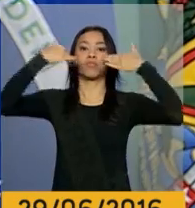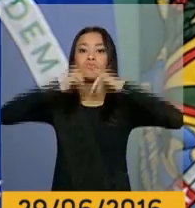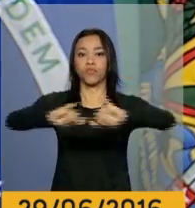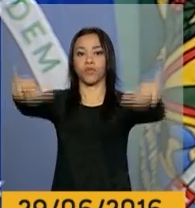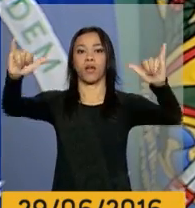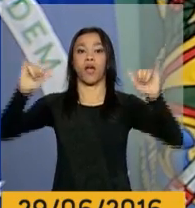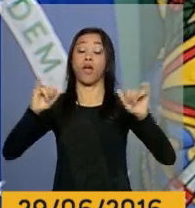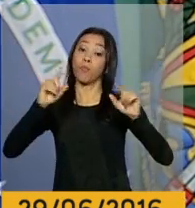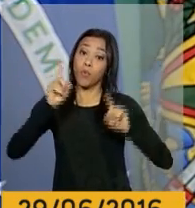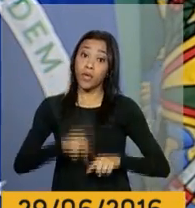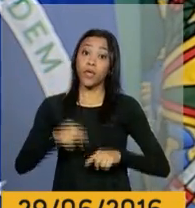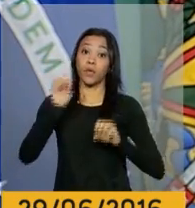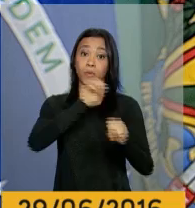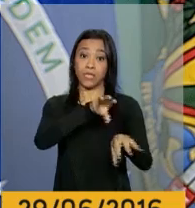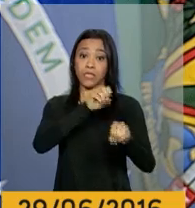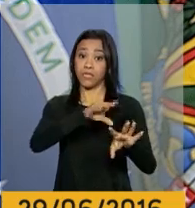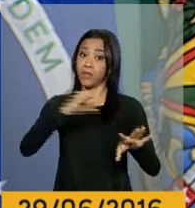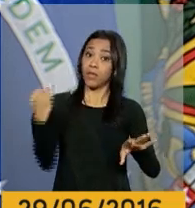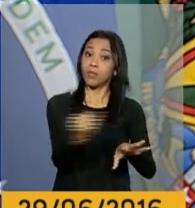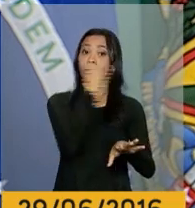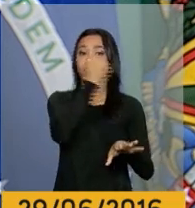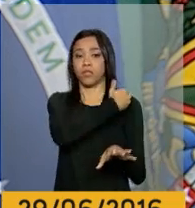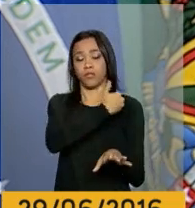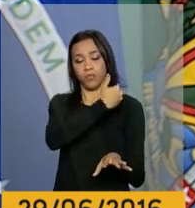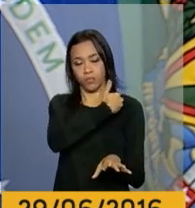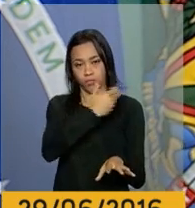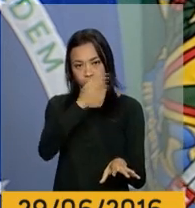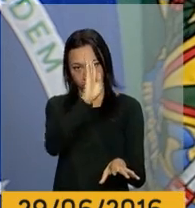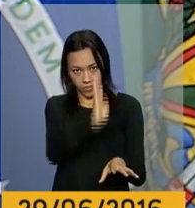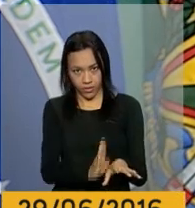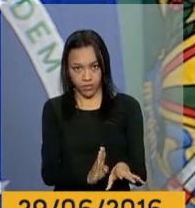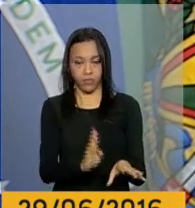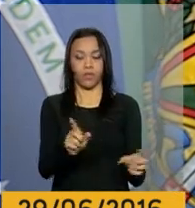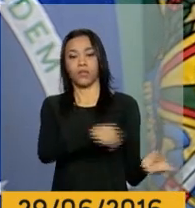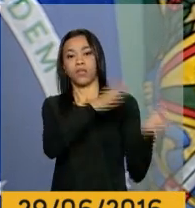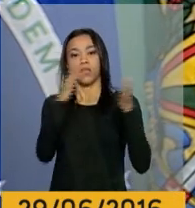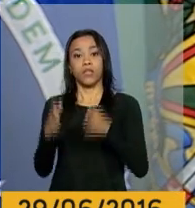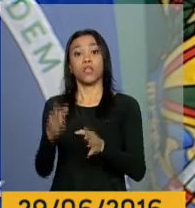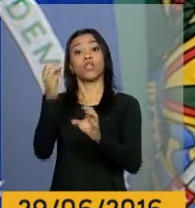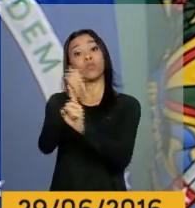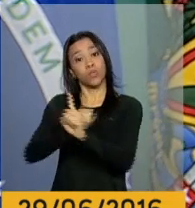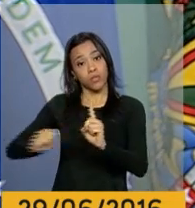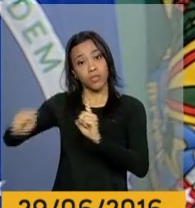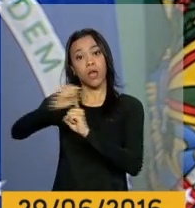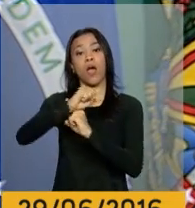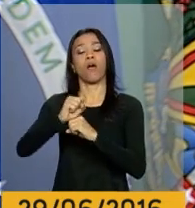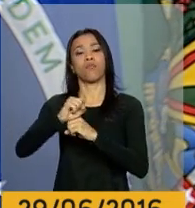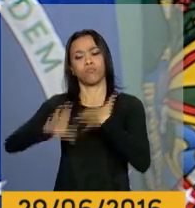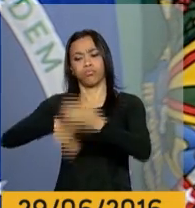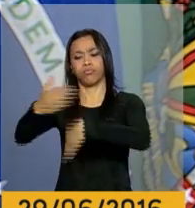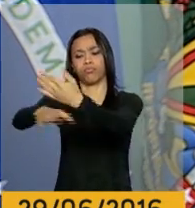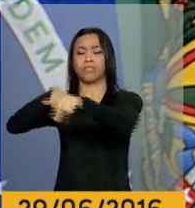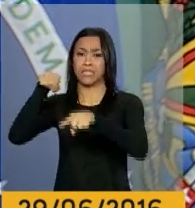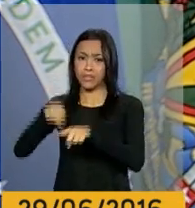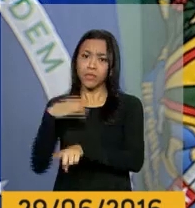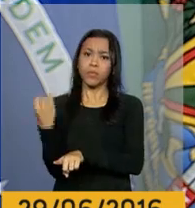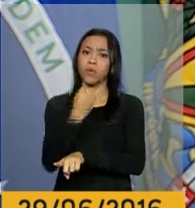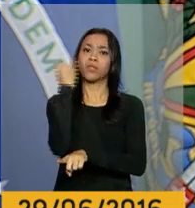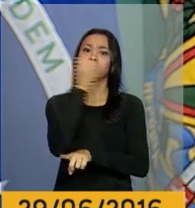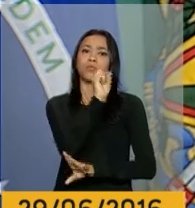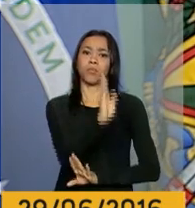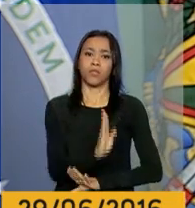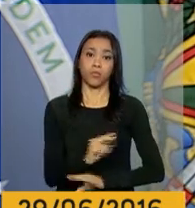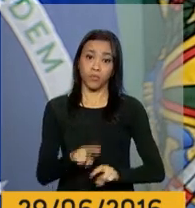para o país, de um lado, e que o desenvolvimento social igualmente é importante para o Brasil. E por isso que